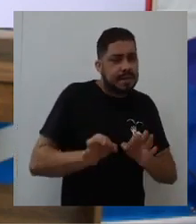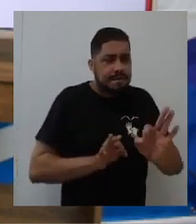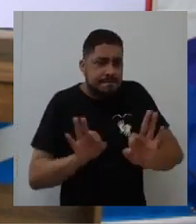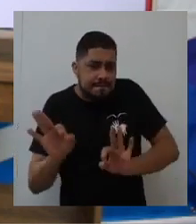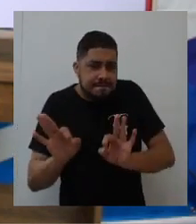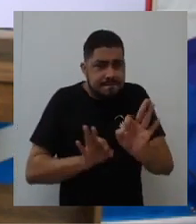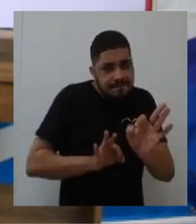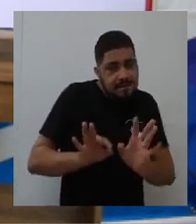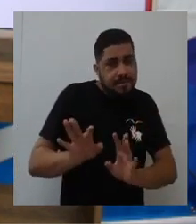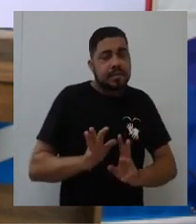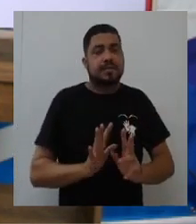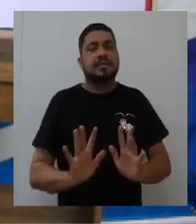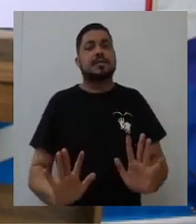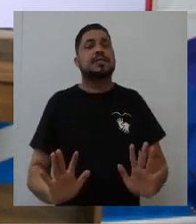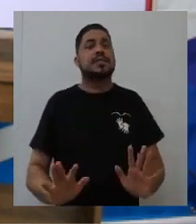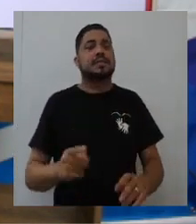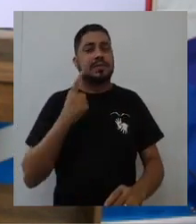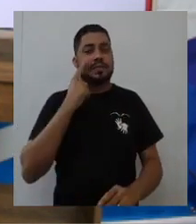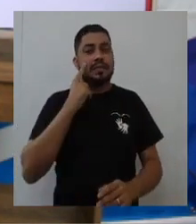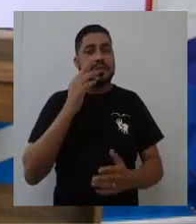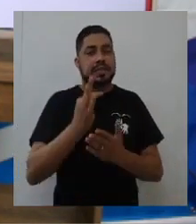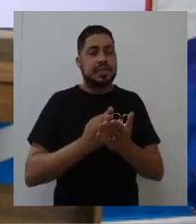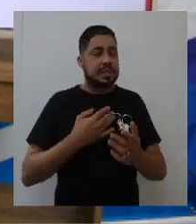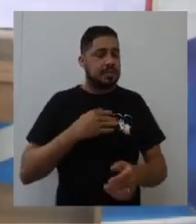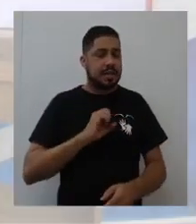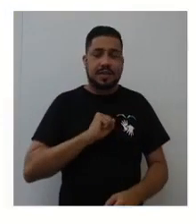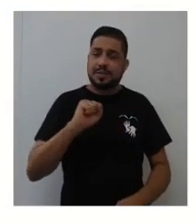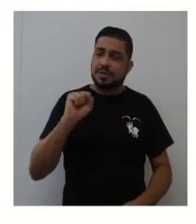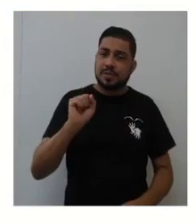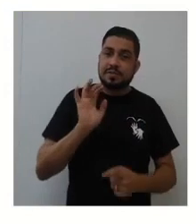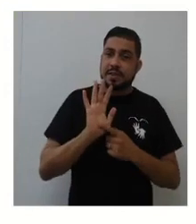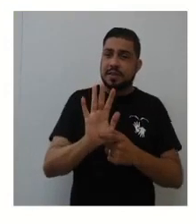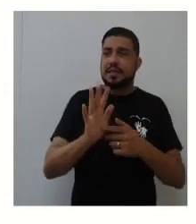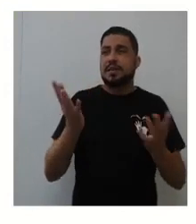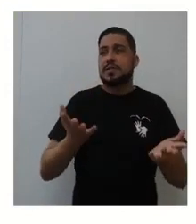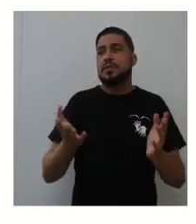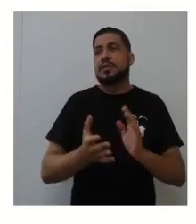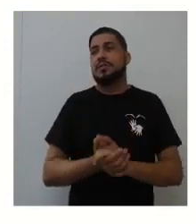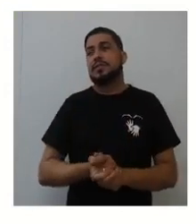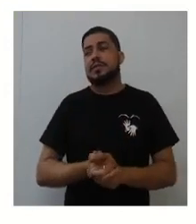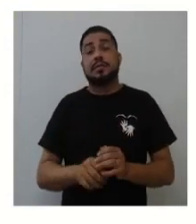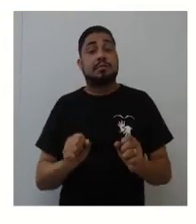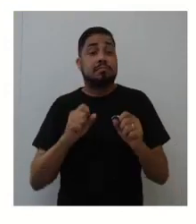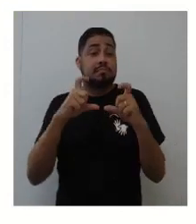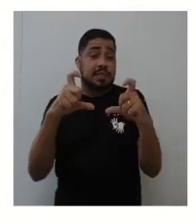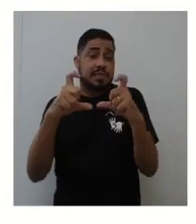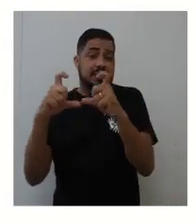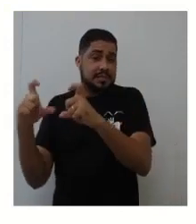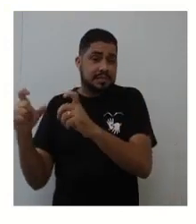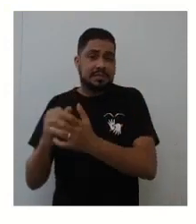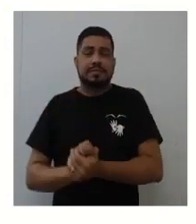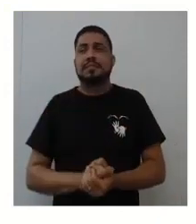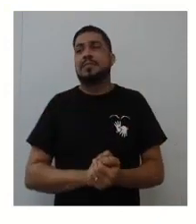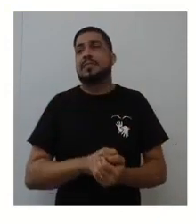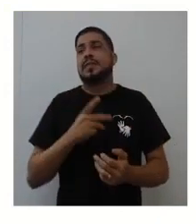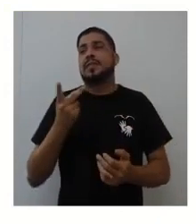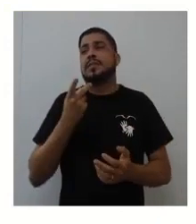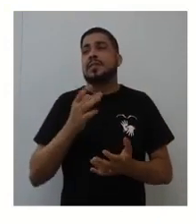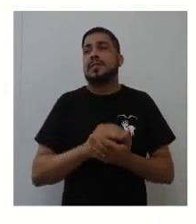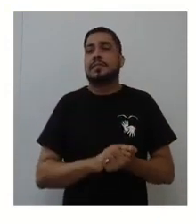aí. Se liga no texto. Olha, eu adoro. Vai aparecer para vocês agora. É uma tirinha do H e diz